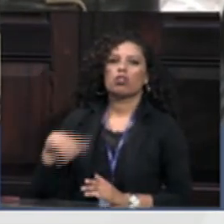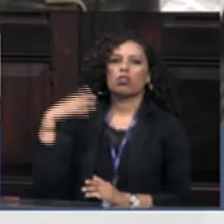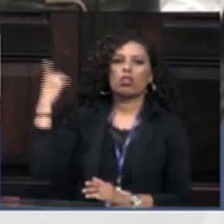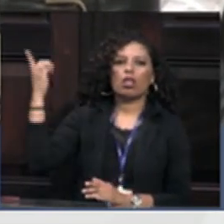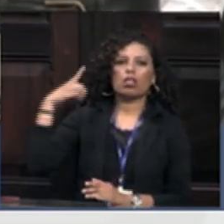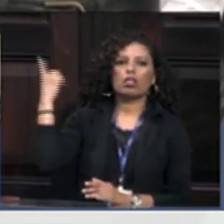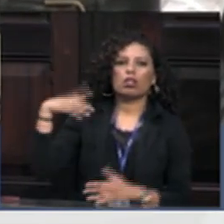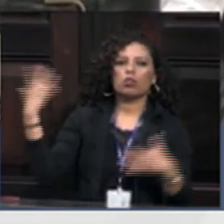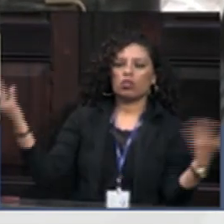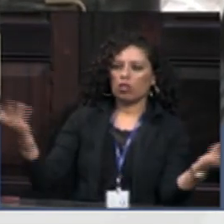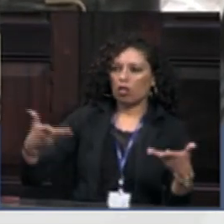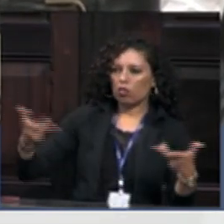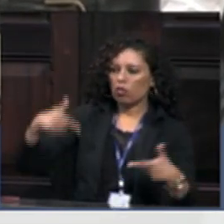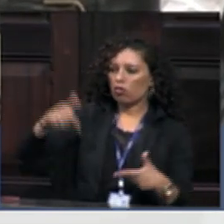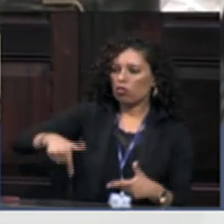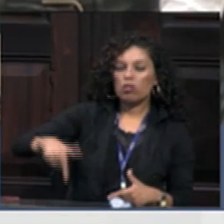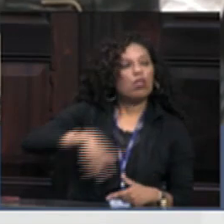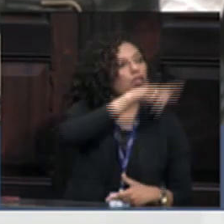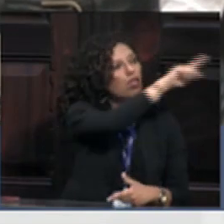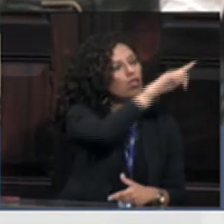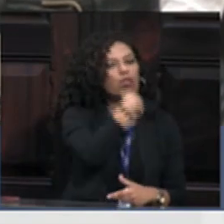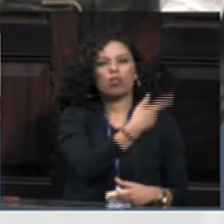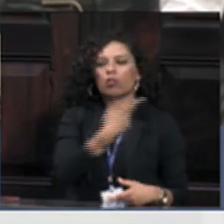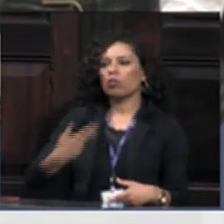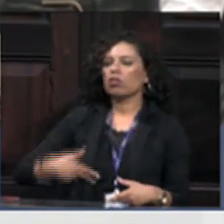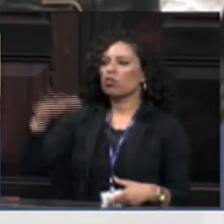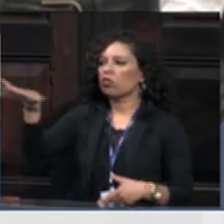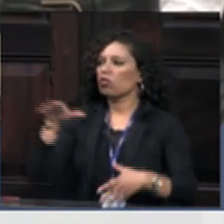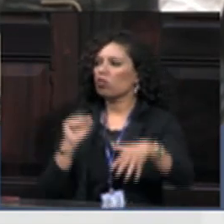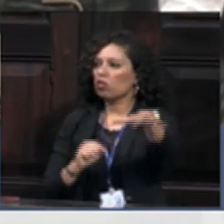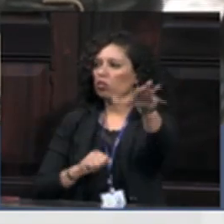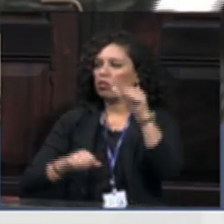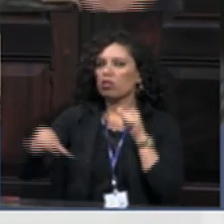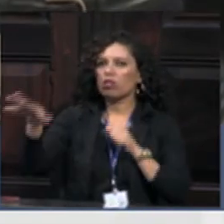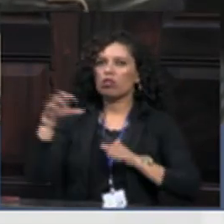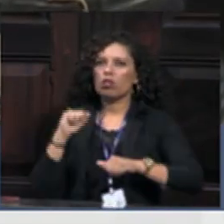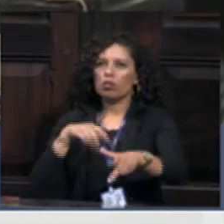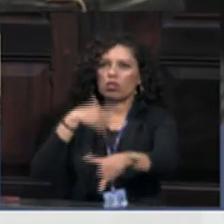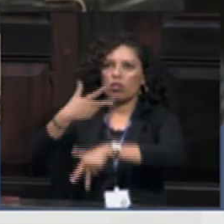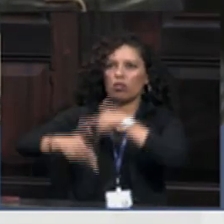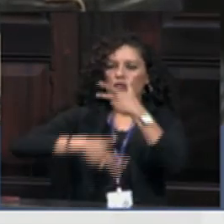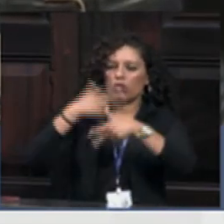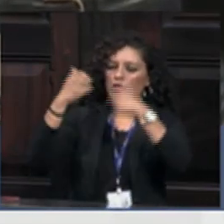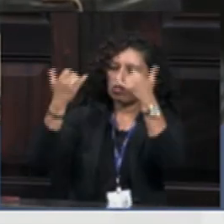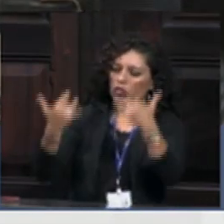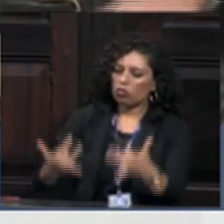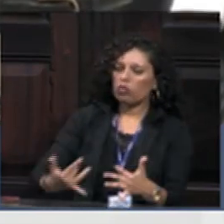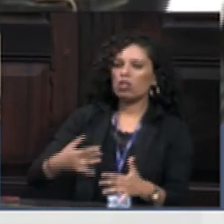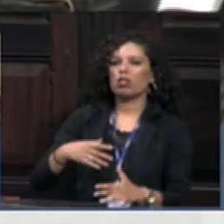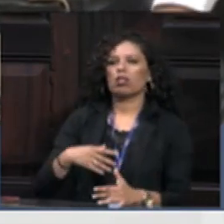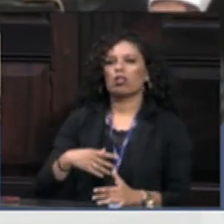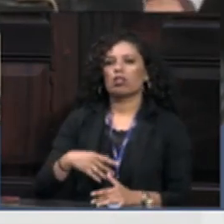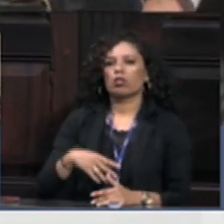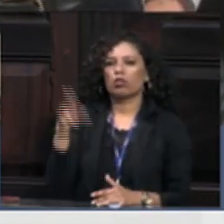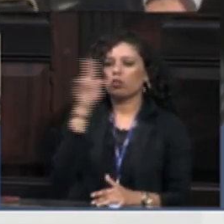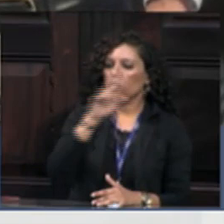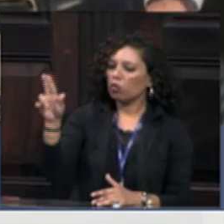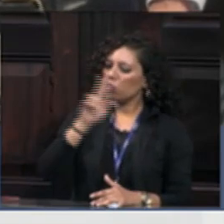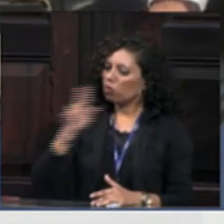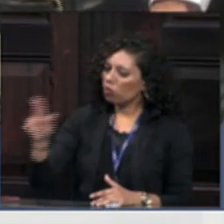Macedo, Carlos Mink, Carlos Osório, Cidinha Campos, Conte Bittencourt, Daniele Guerreira, Dr.